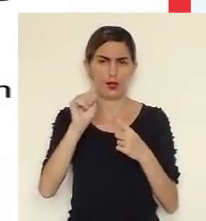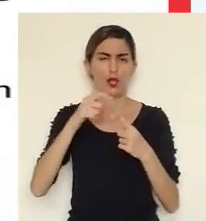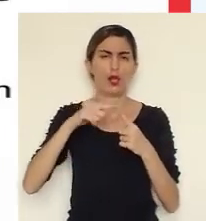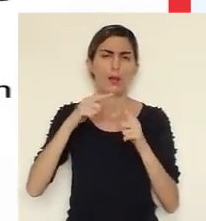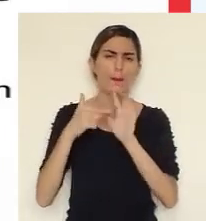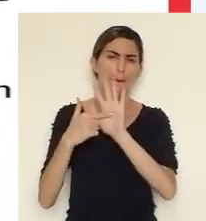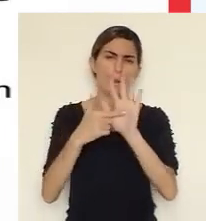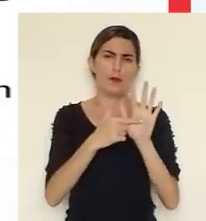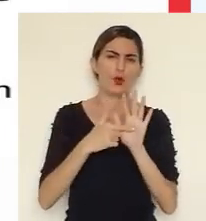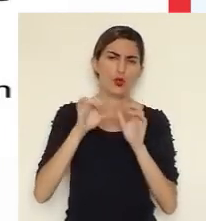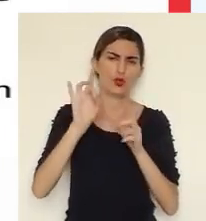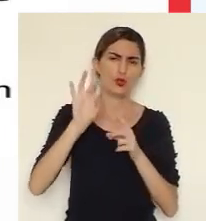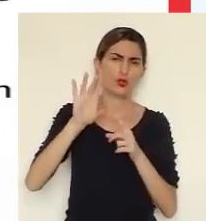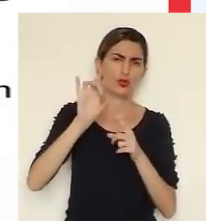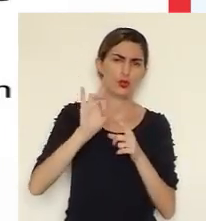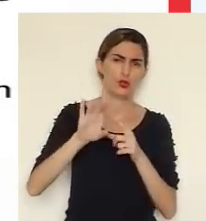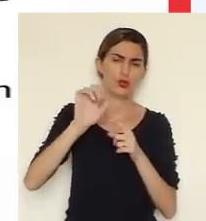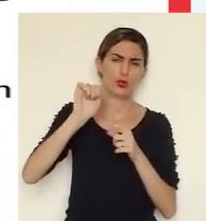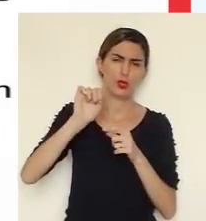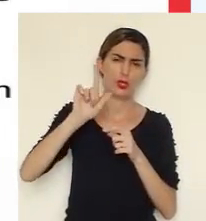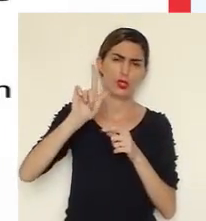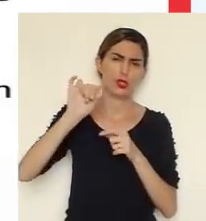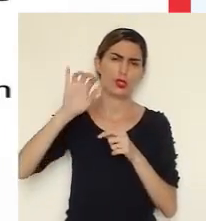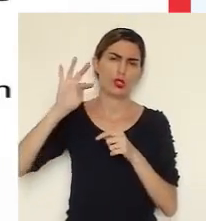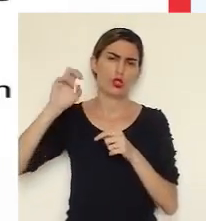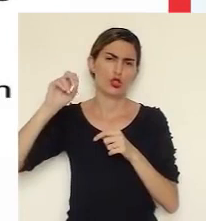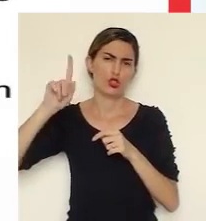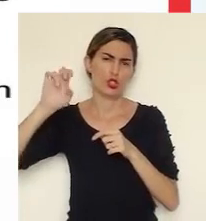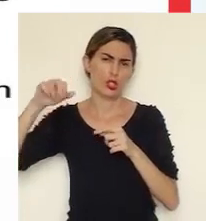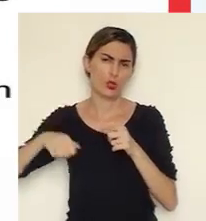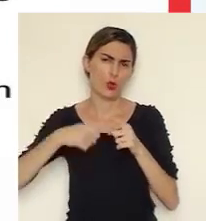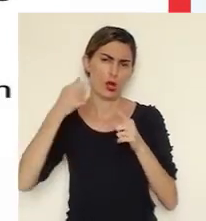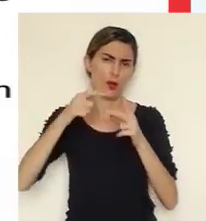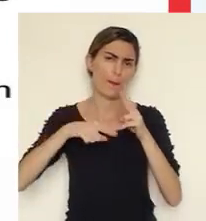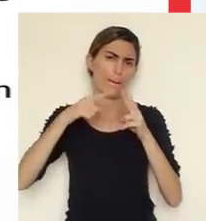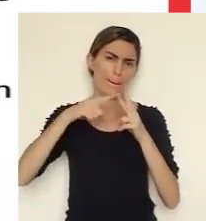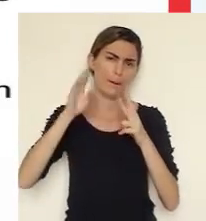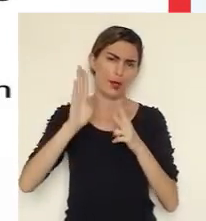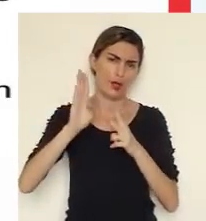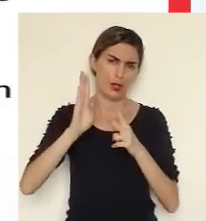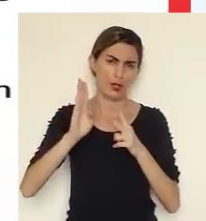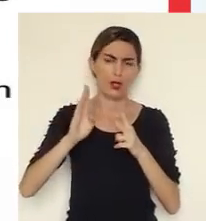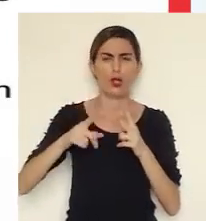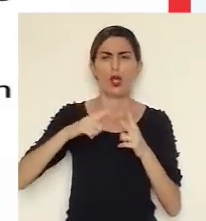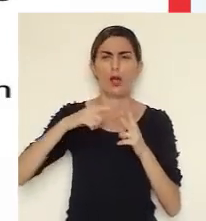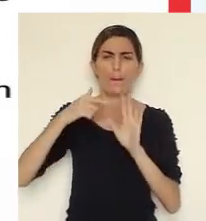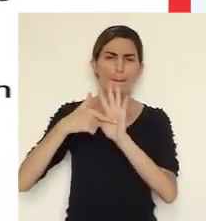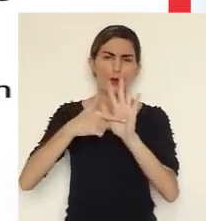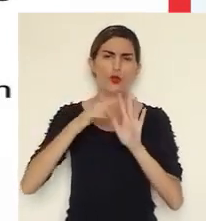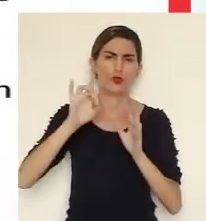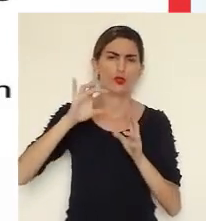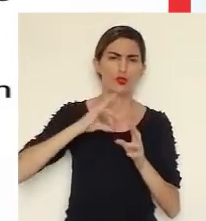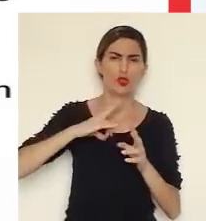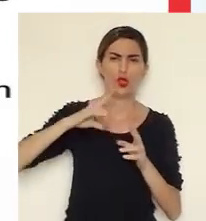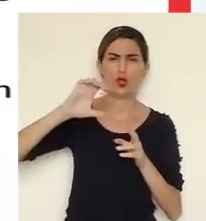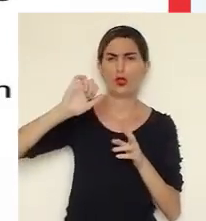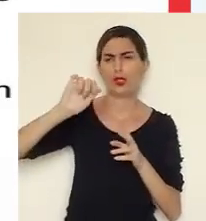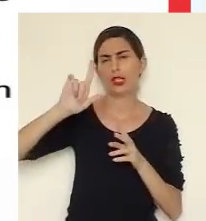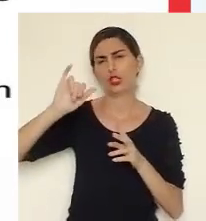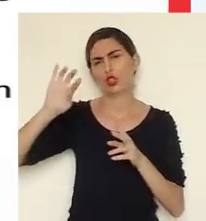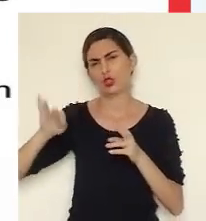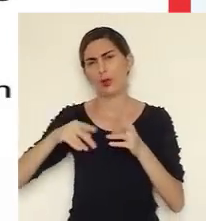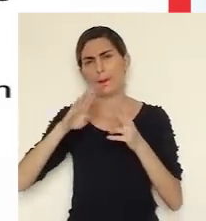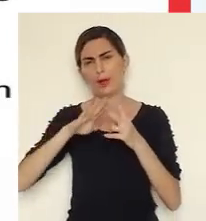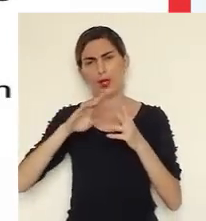A, são aquelas que apresentam somente o aglitogênio A, o tipo B, que são aquelas que apresentam somente